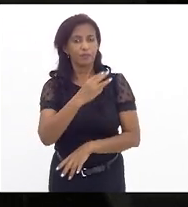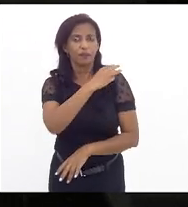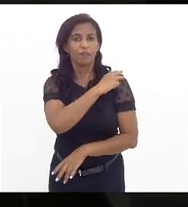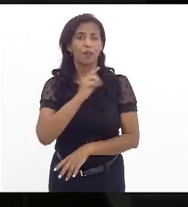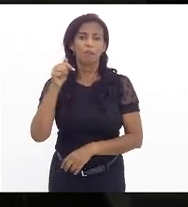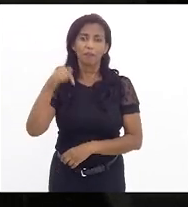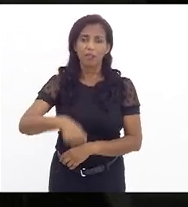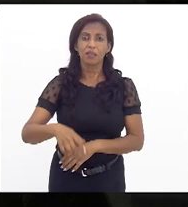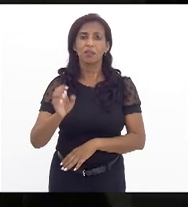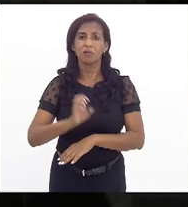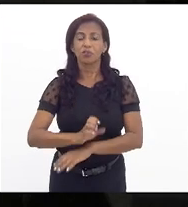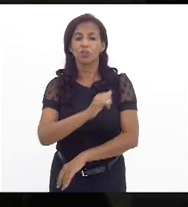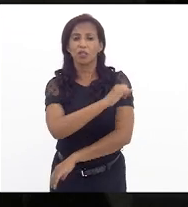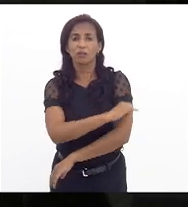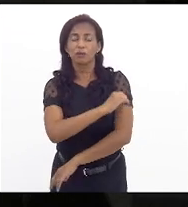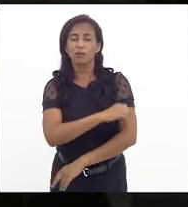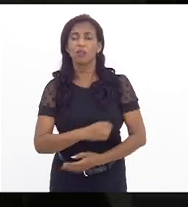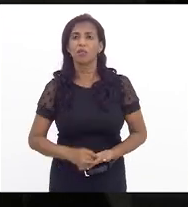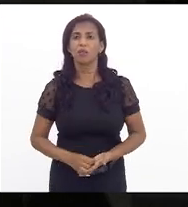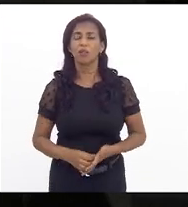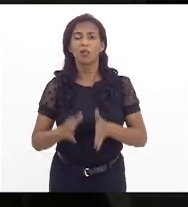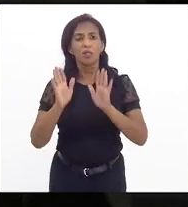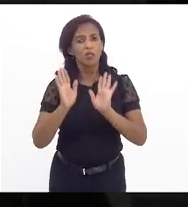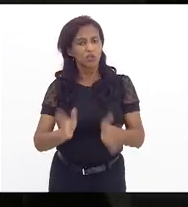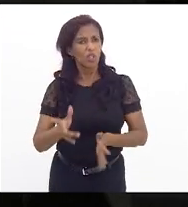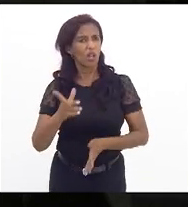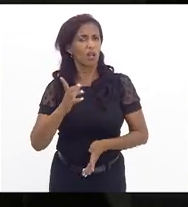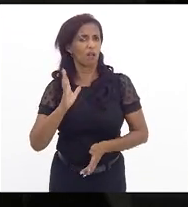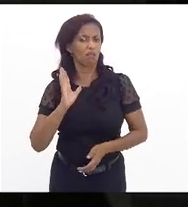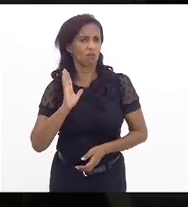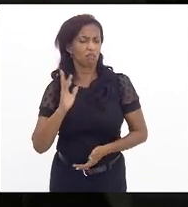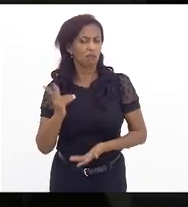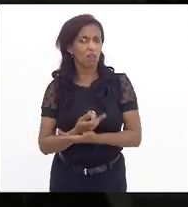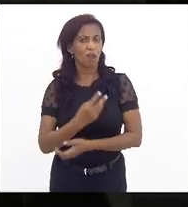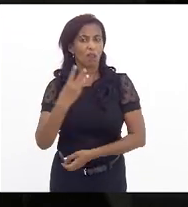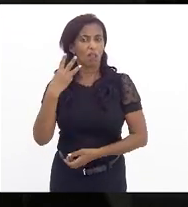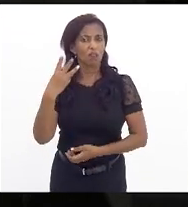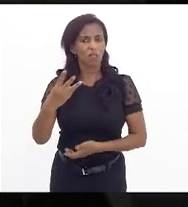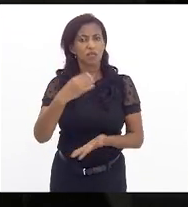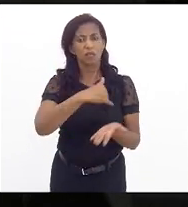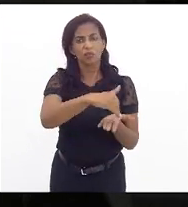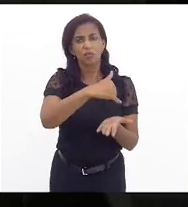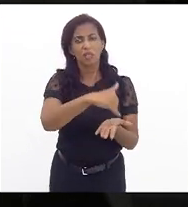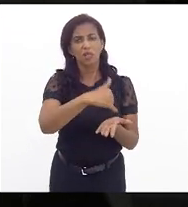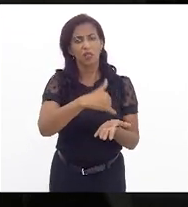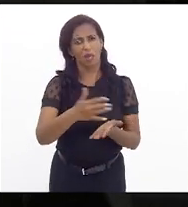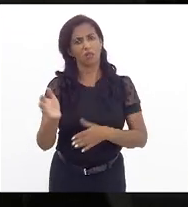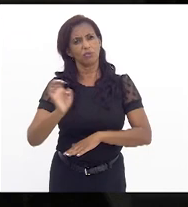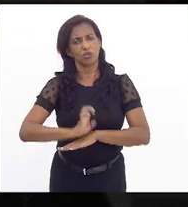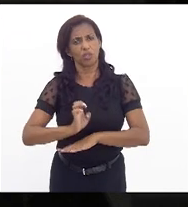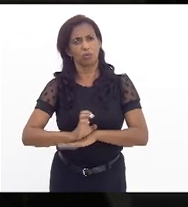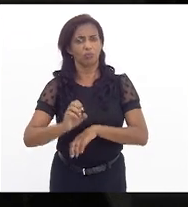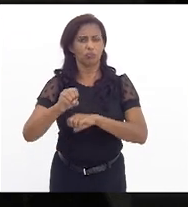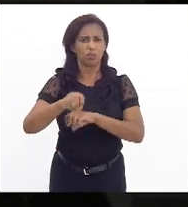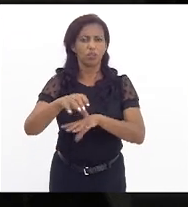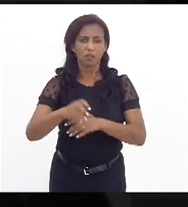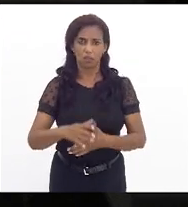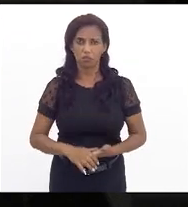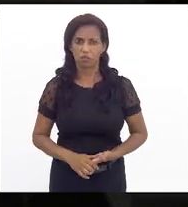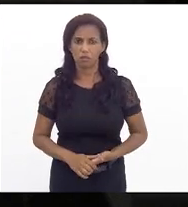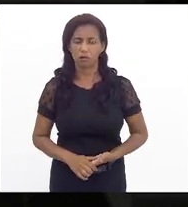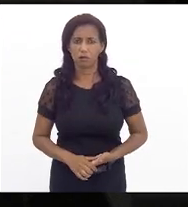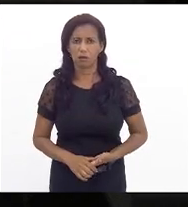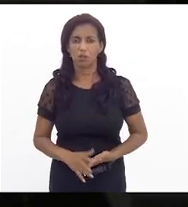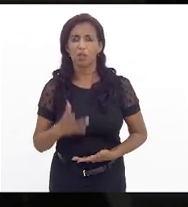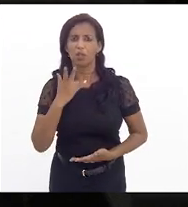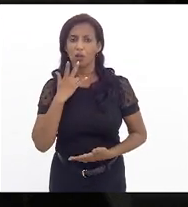estado do Rio de Janeiro, que já está, Flávio, no terceiro secretário estadual de educação. E quero aqui dizer